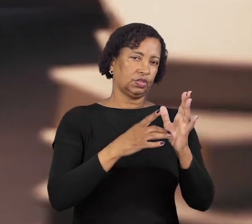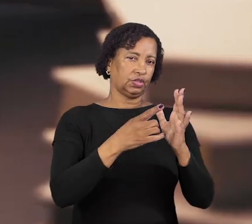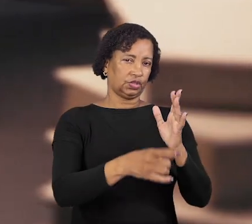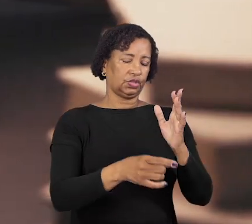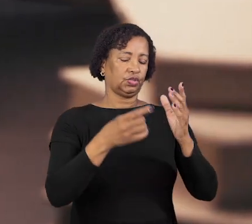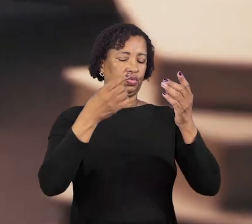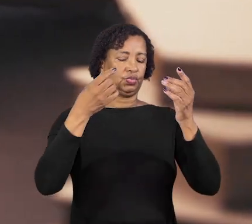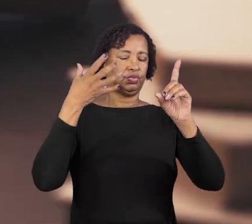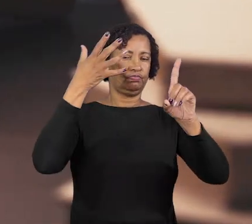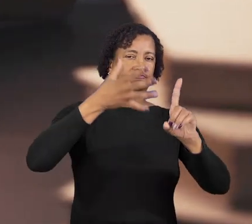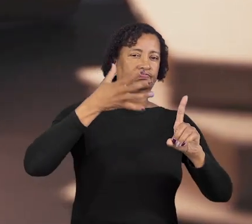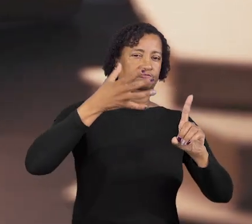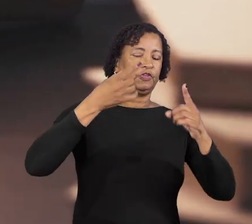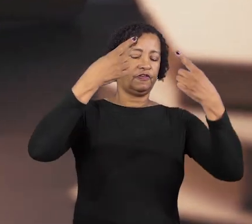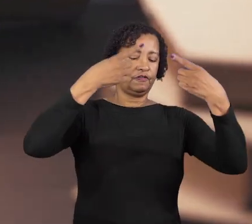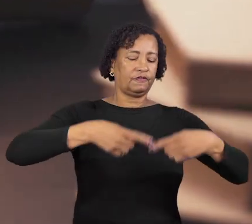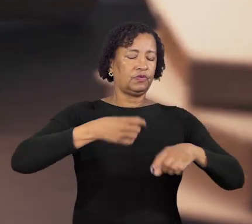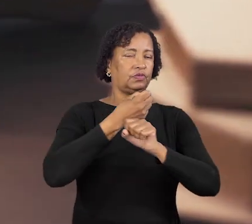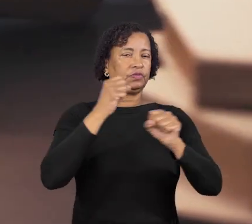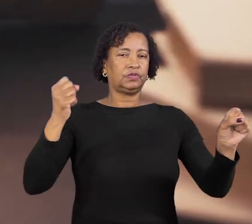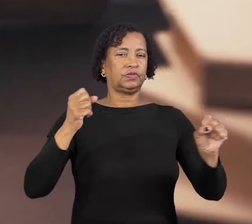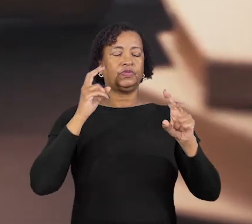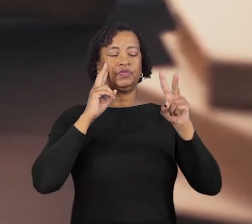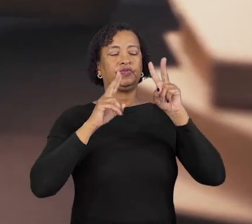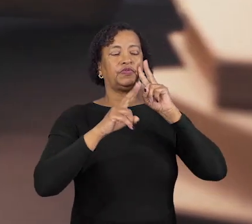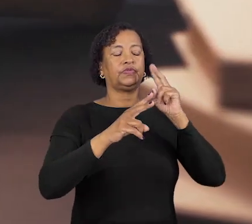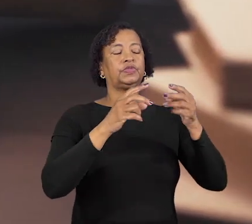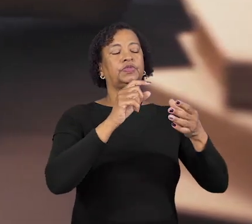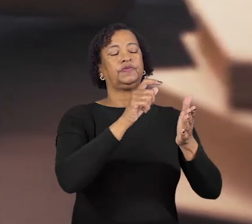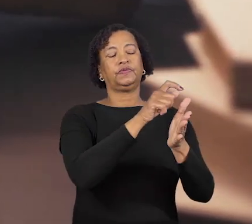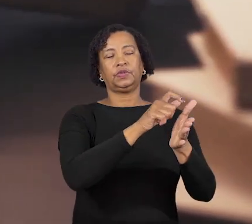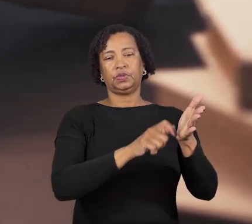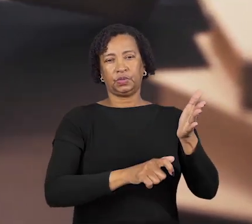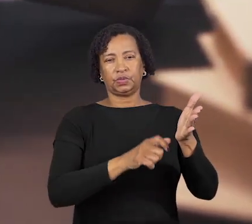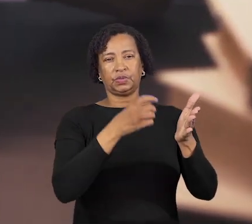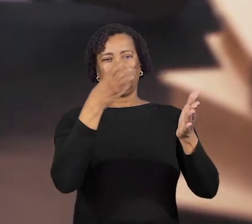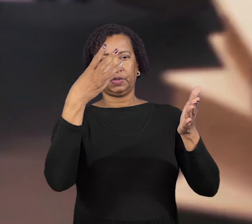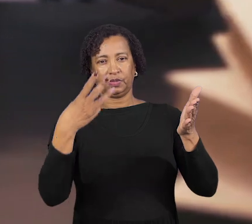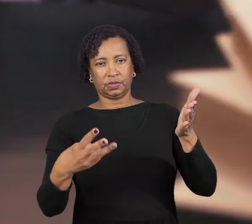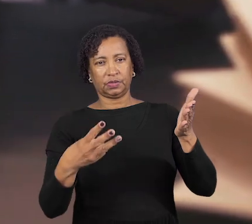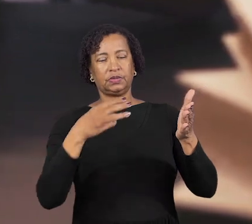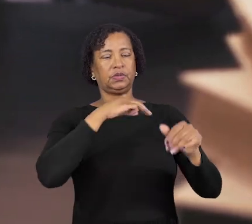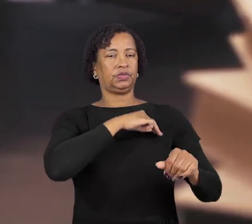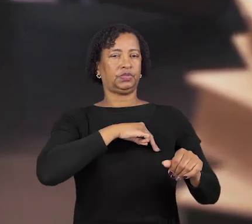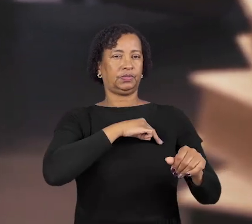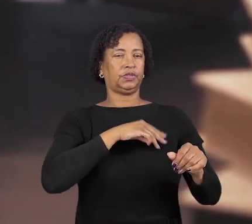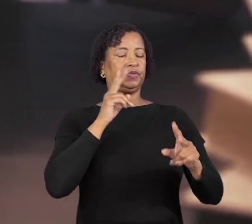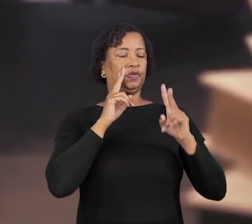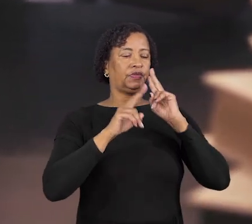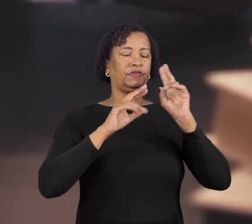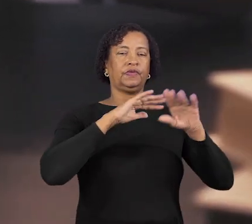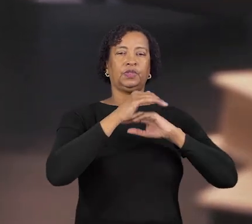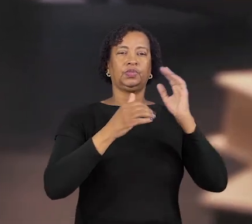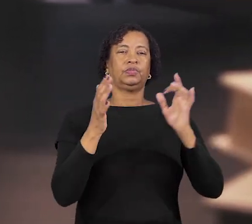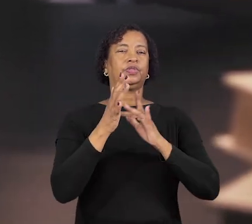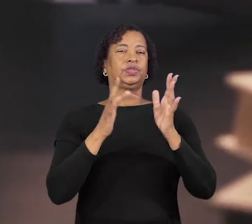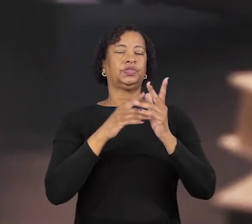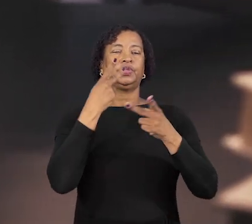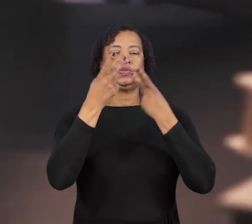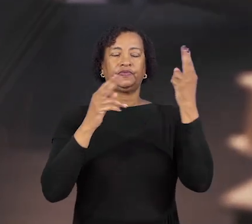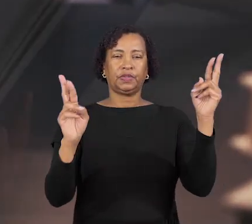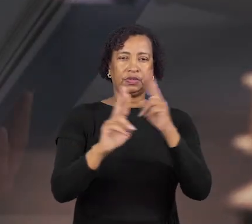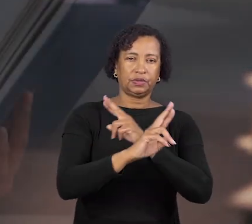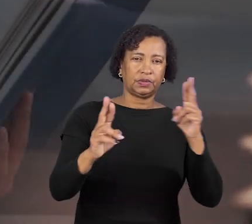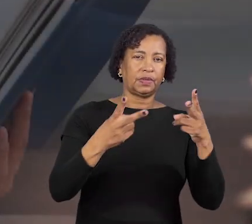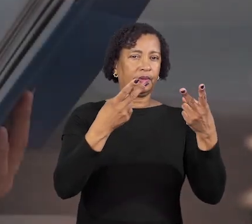espiritual foi um grande desafio. Enquanto você lê esses 3 capítulos de Mateus e vê tudo o que Jesus disse sobre relacionamentos